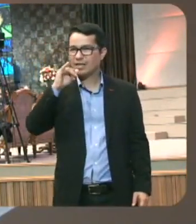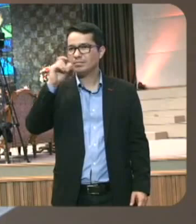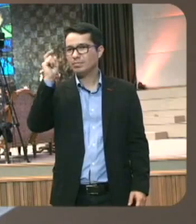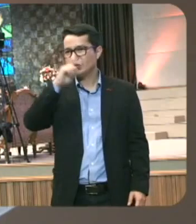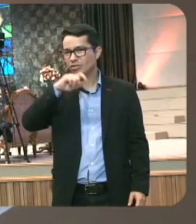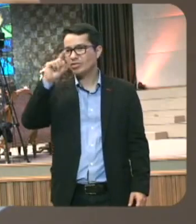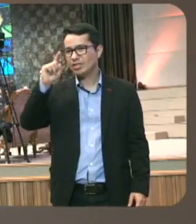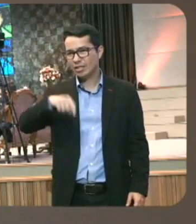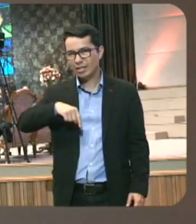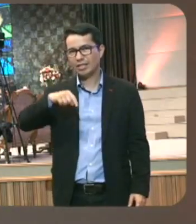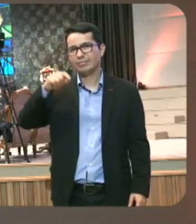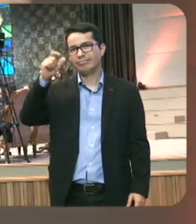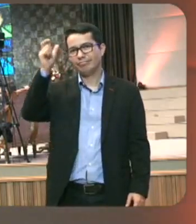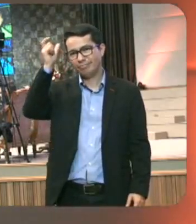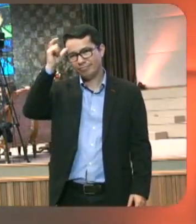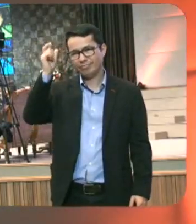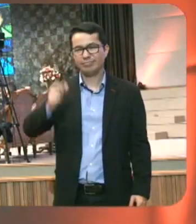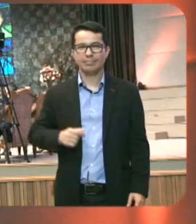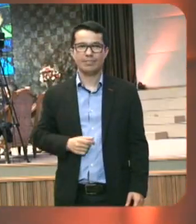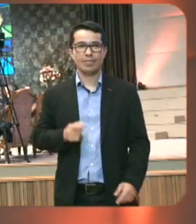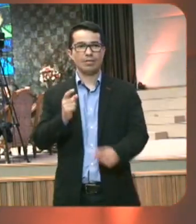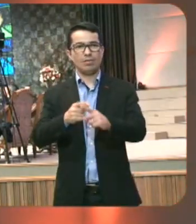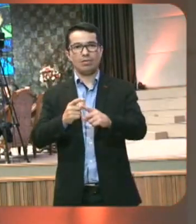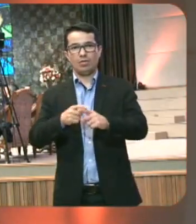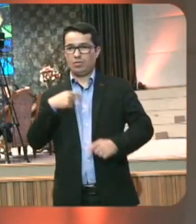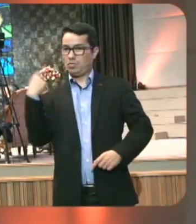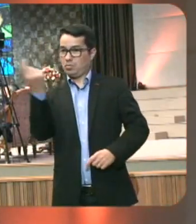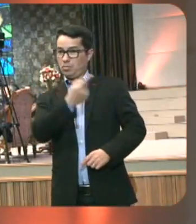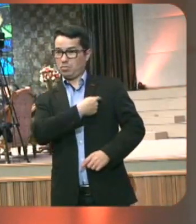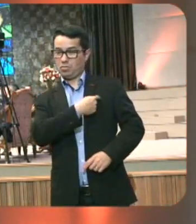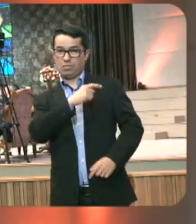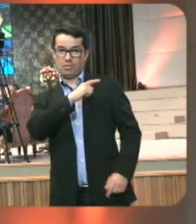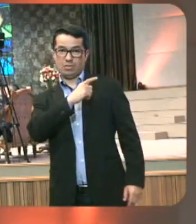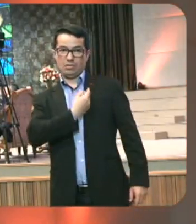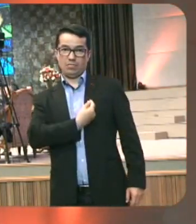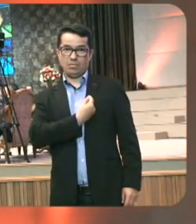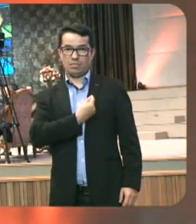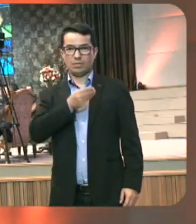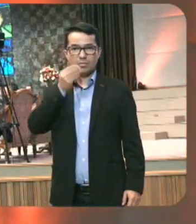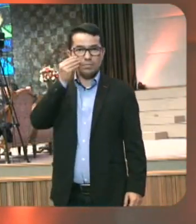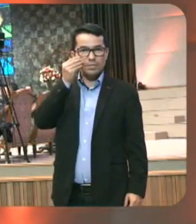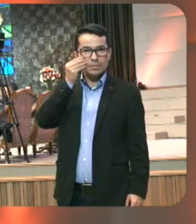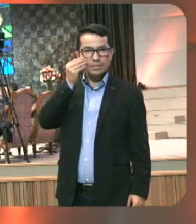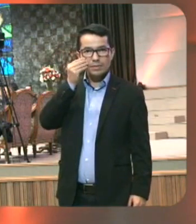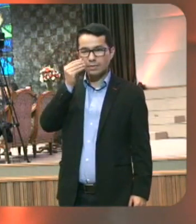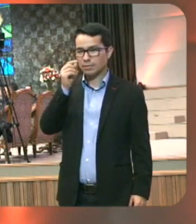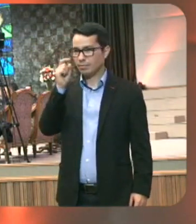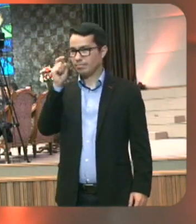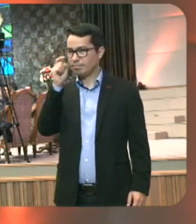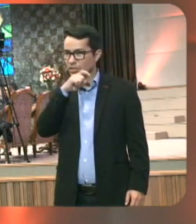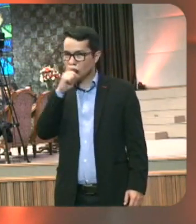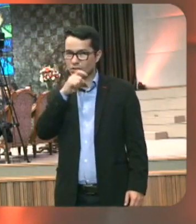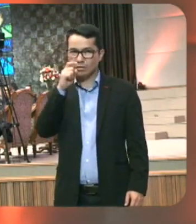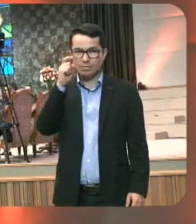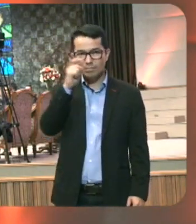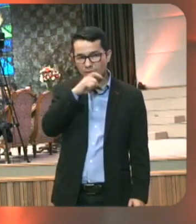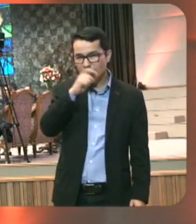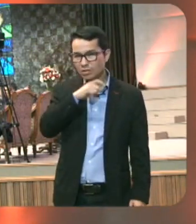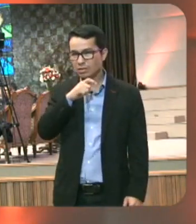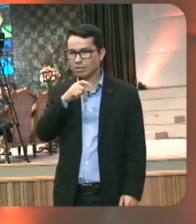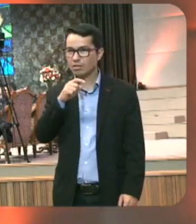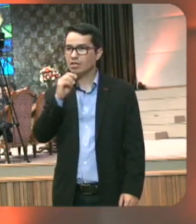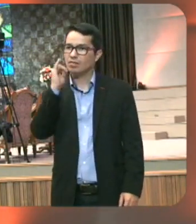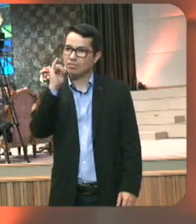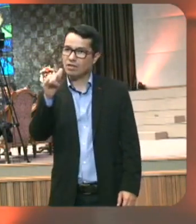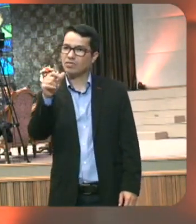Então, quando a gente vive assim, com a mentira, a palavra de Jesus vale para a gente: você é filho do